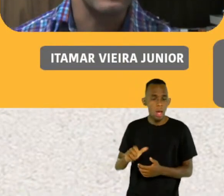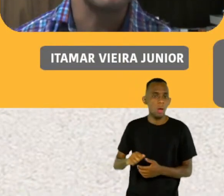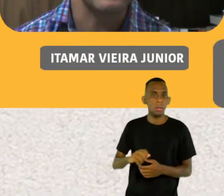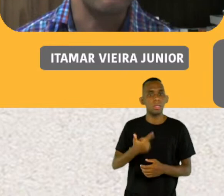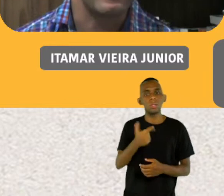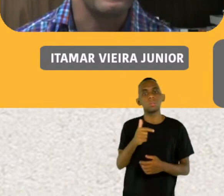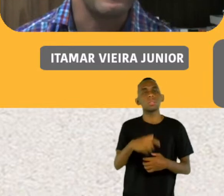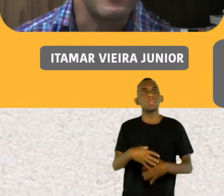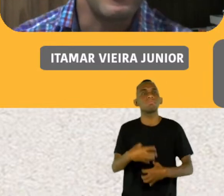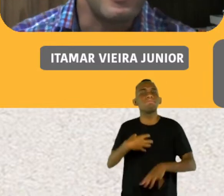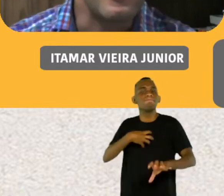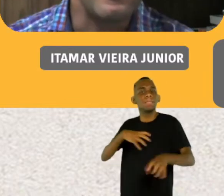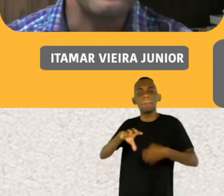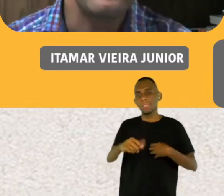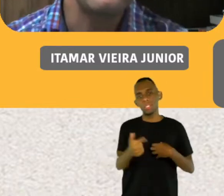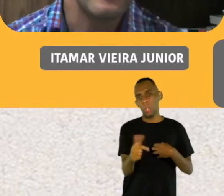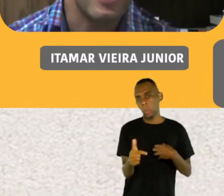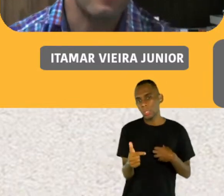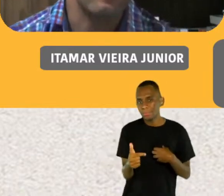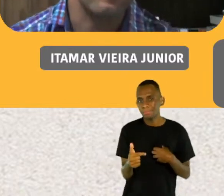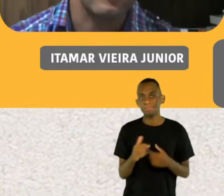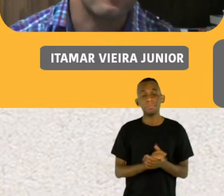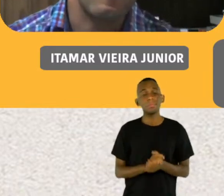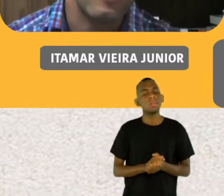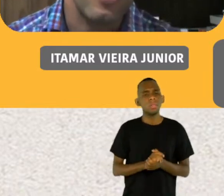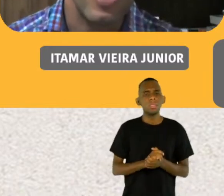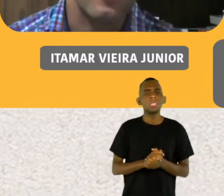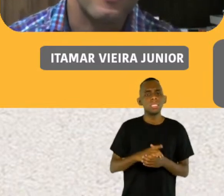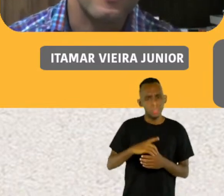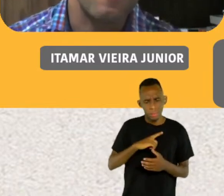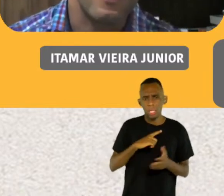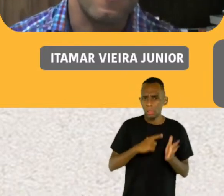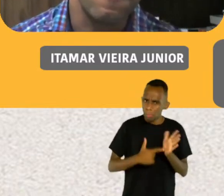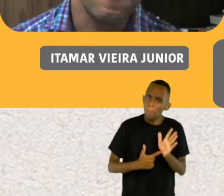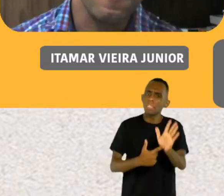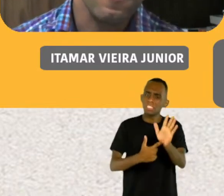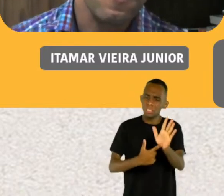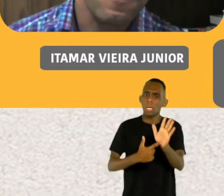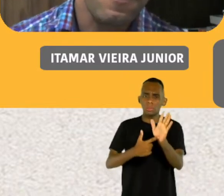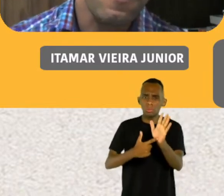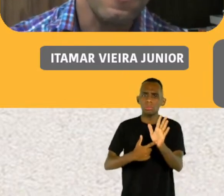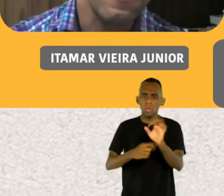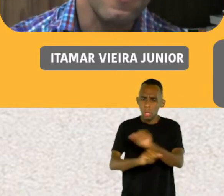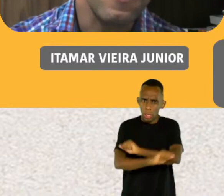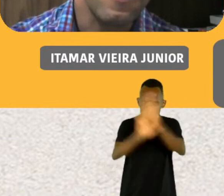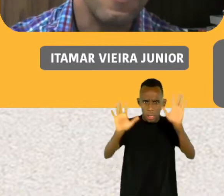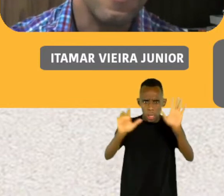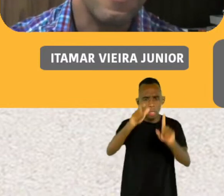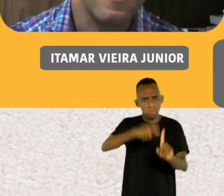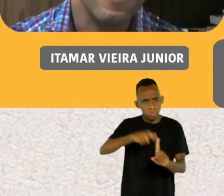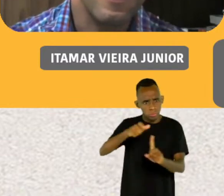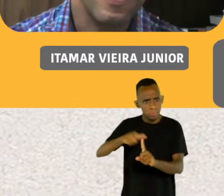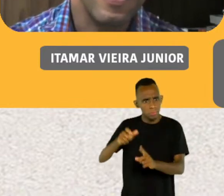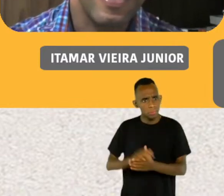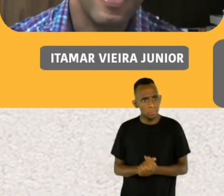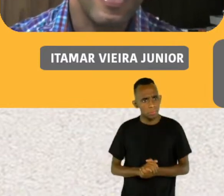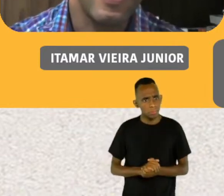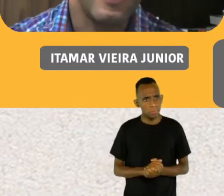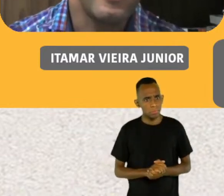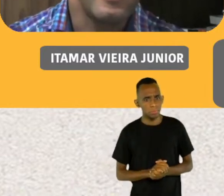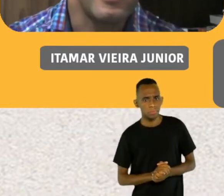acho que isso está bem delineado nos seus personagens também. Vou ler, vou comprar para